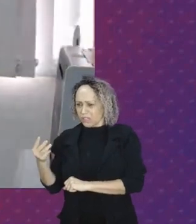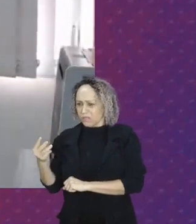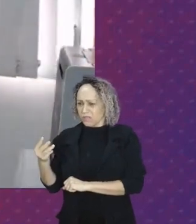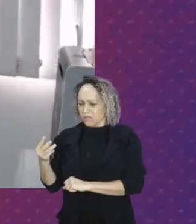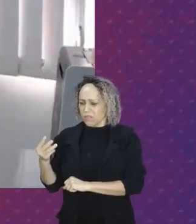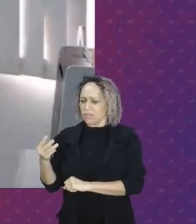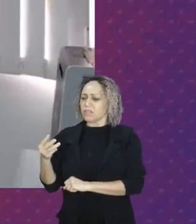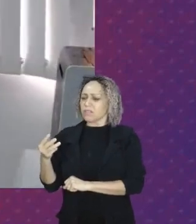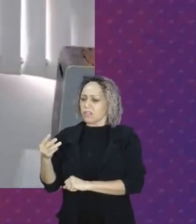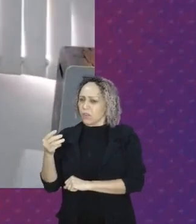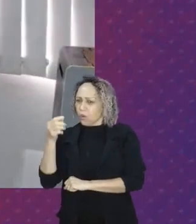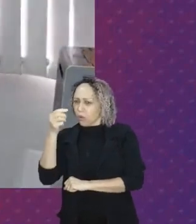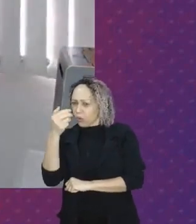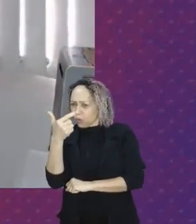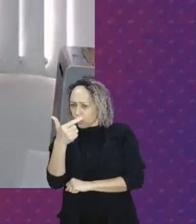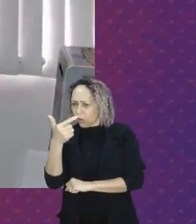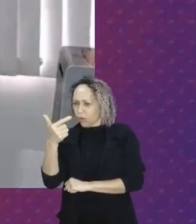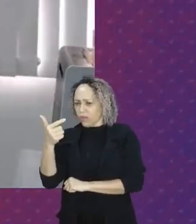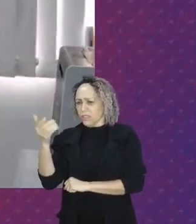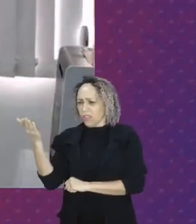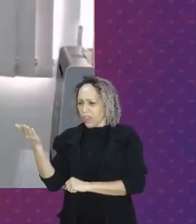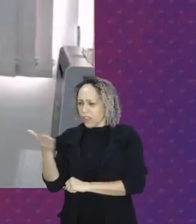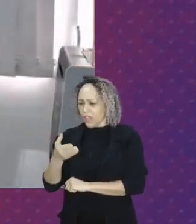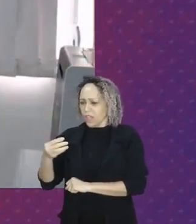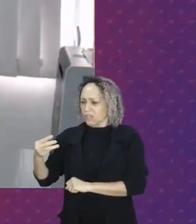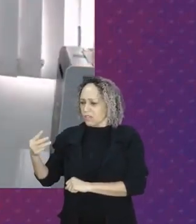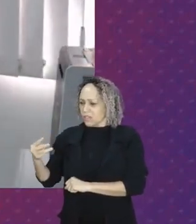menos 2/3, né?